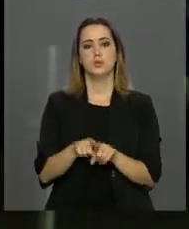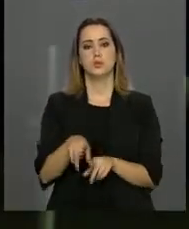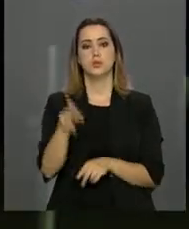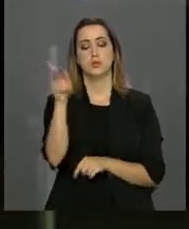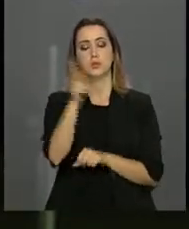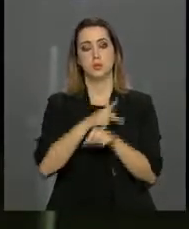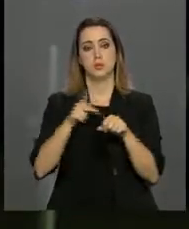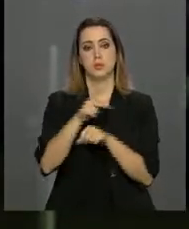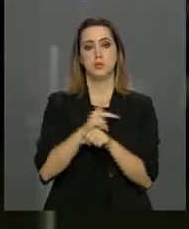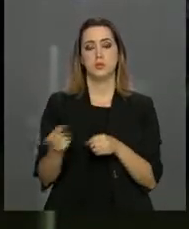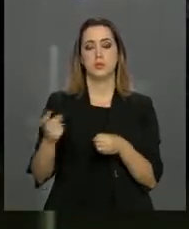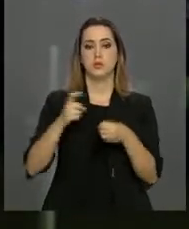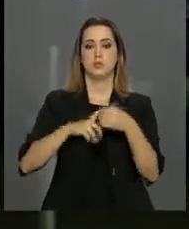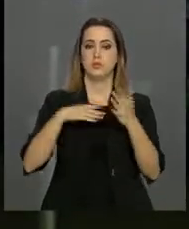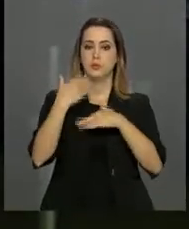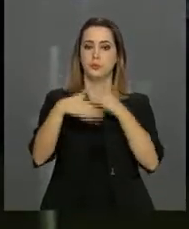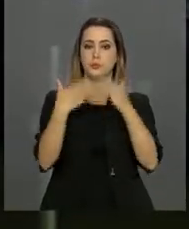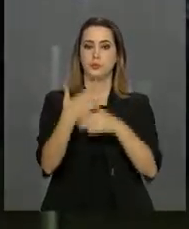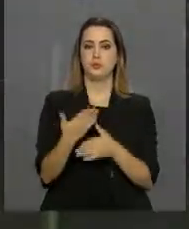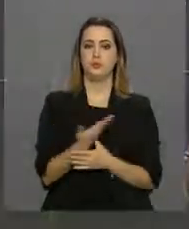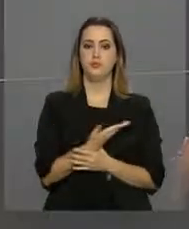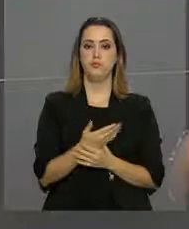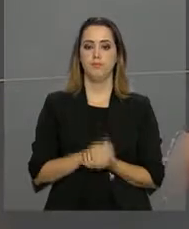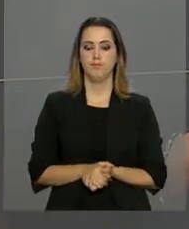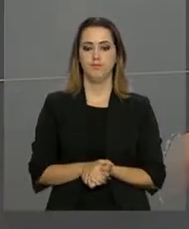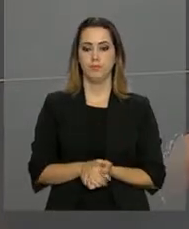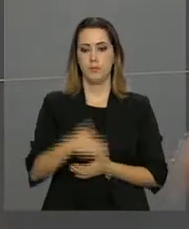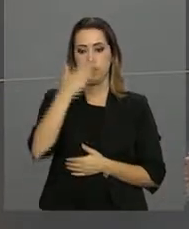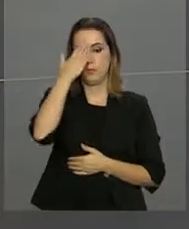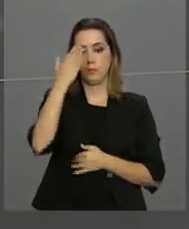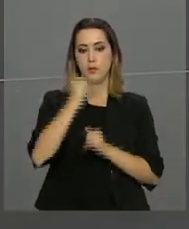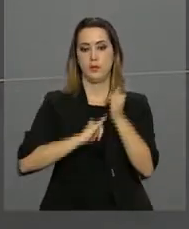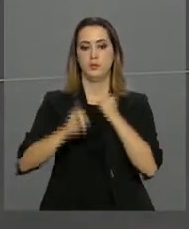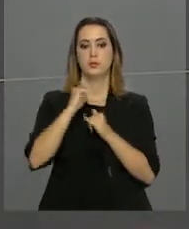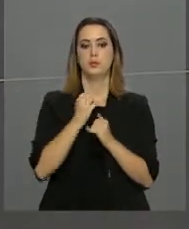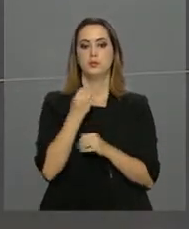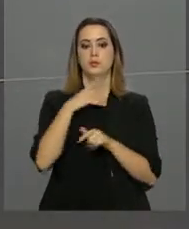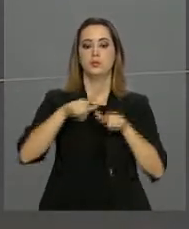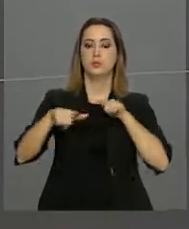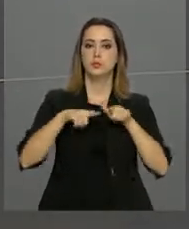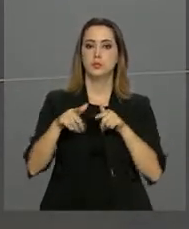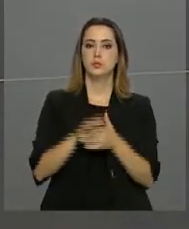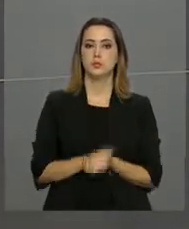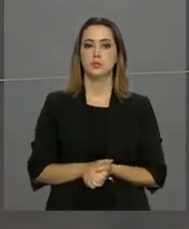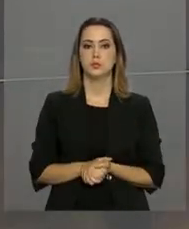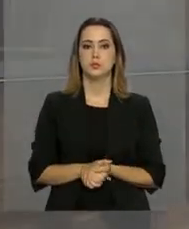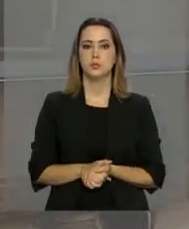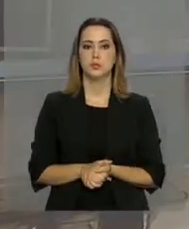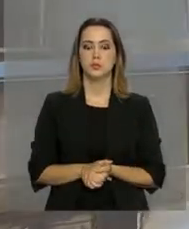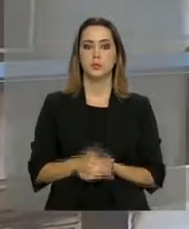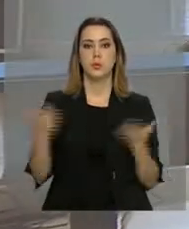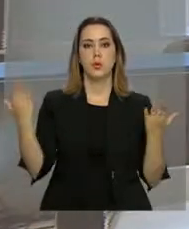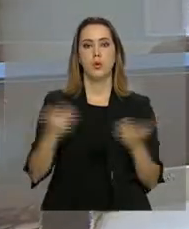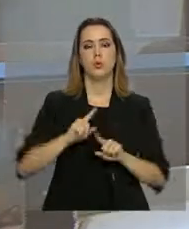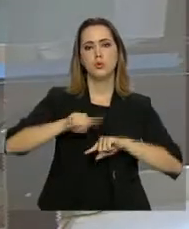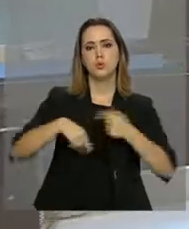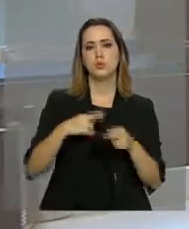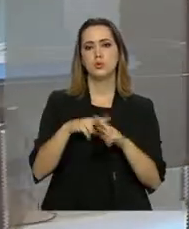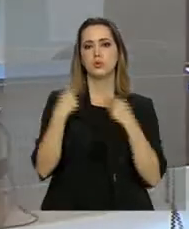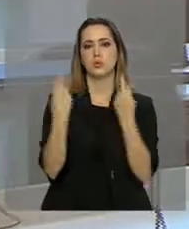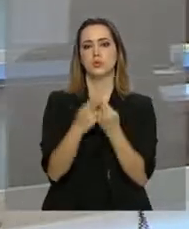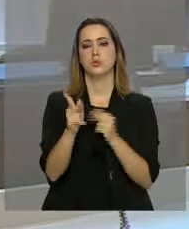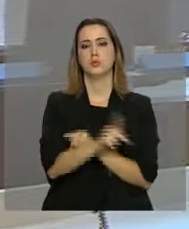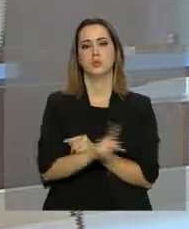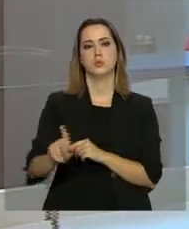volte a gerar empregos josé luiz obrigado pelas informações do ano bom trabalho pra você e hoje após reunião com o presidente